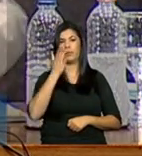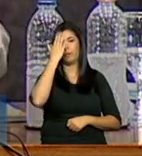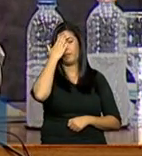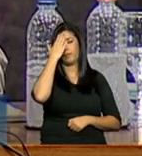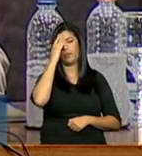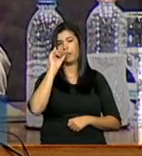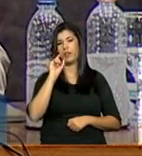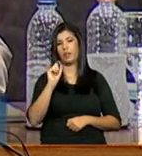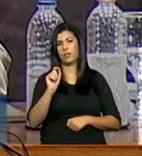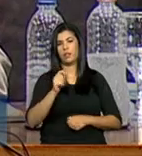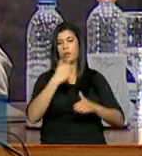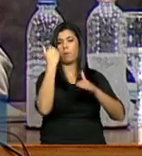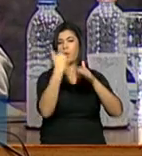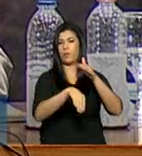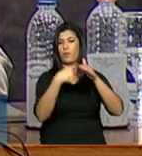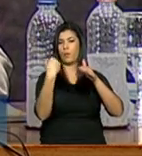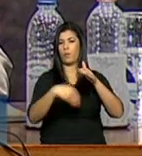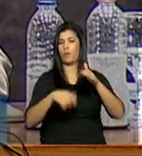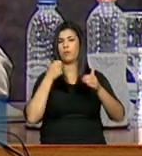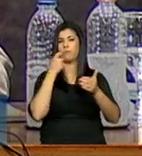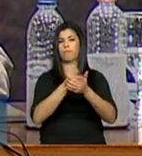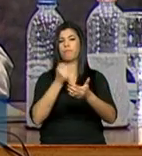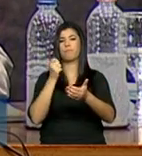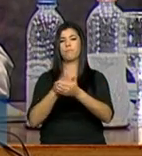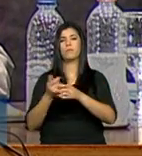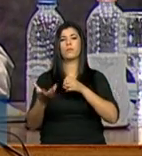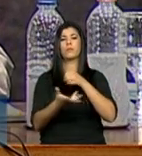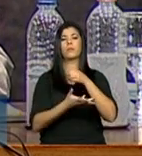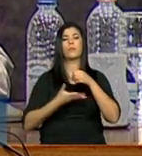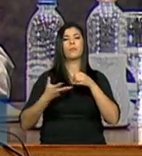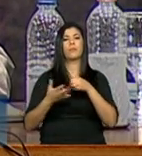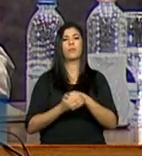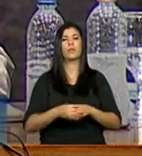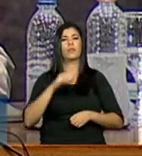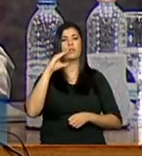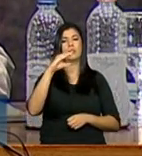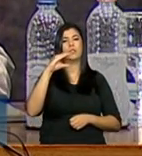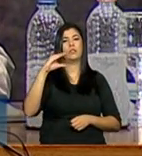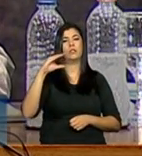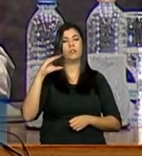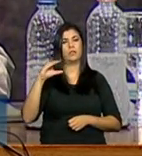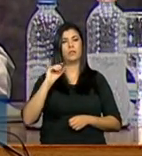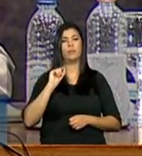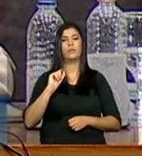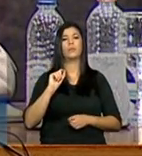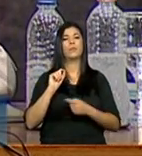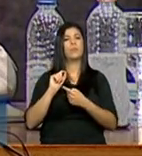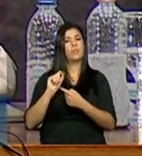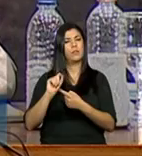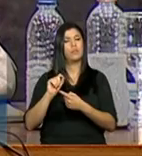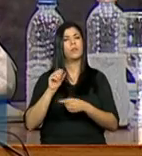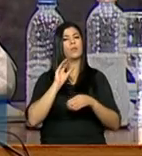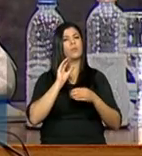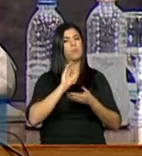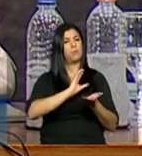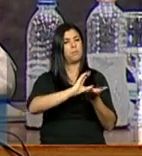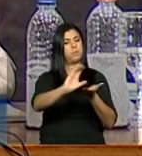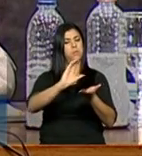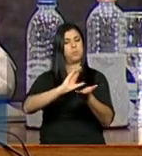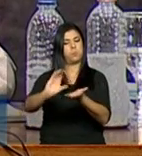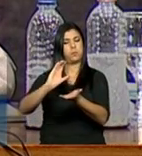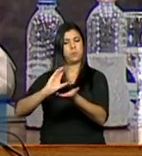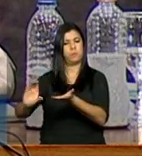estas despesas eram bancadas basicamente pela CCC. Era uma contribuição